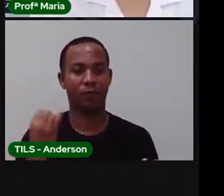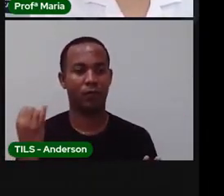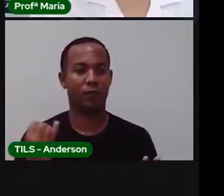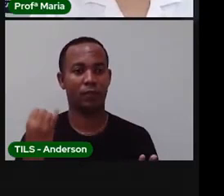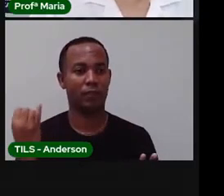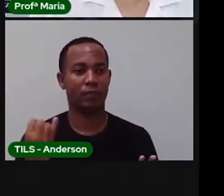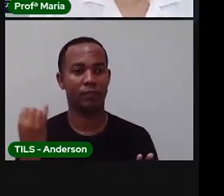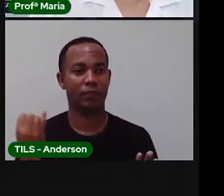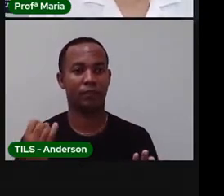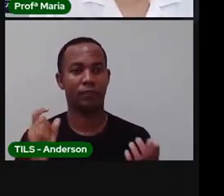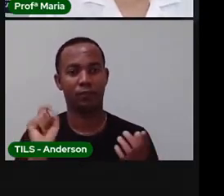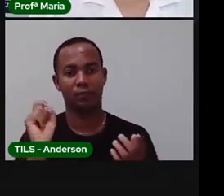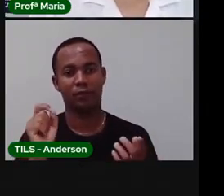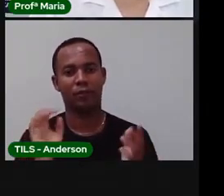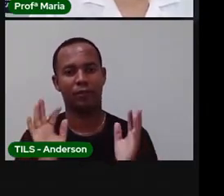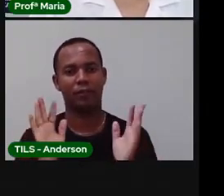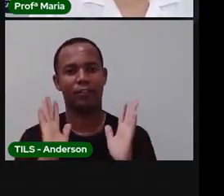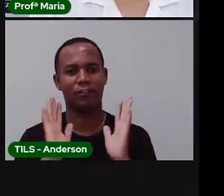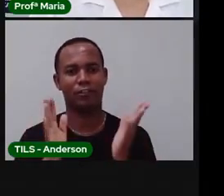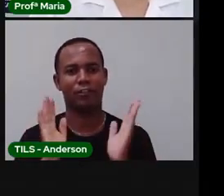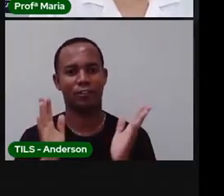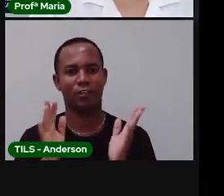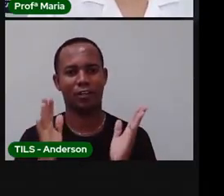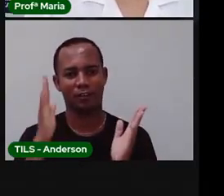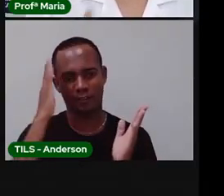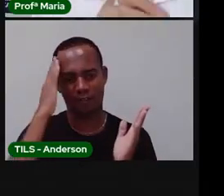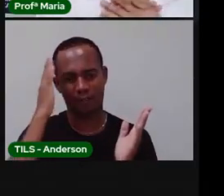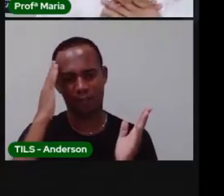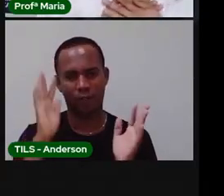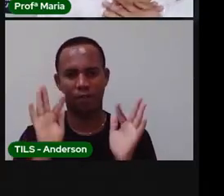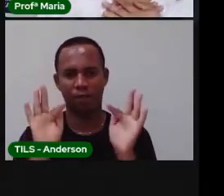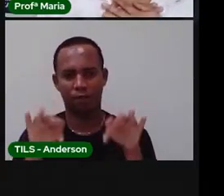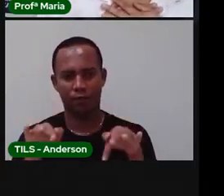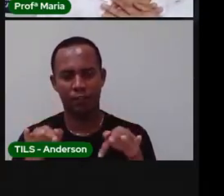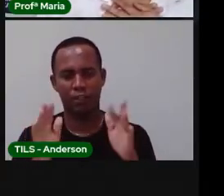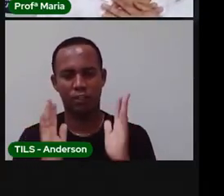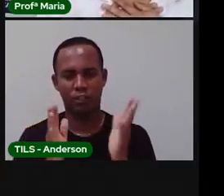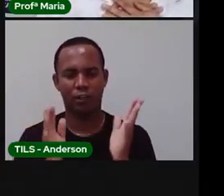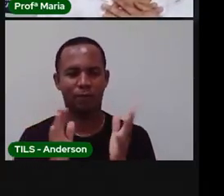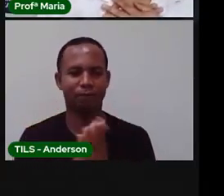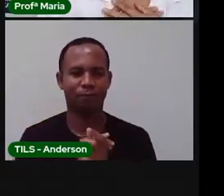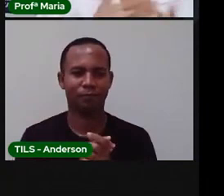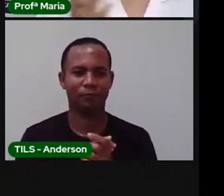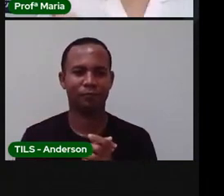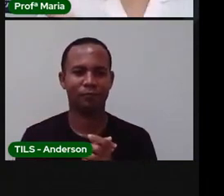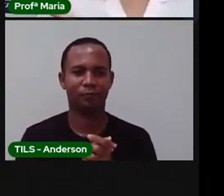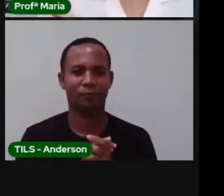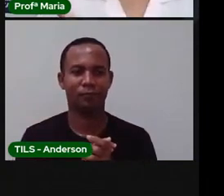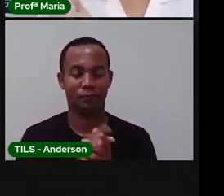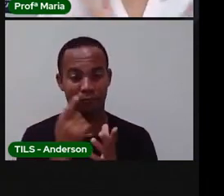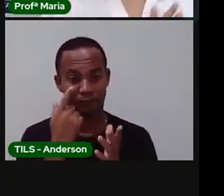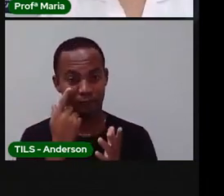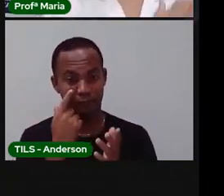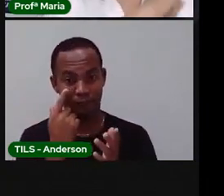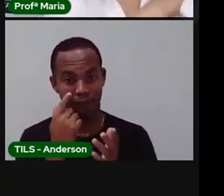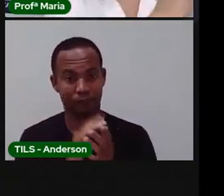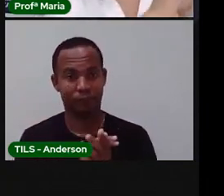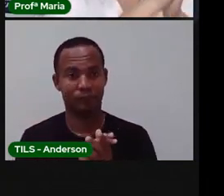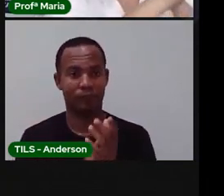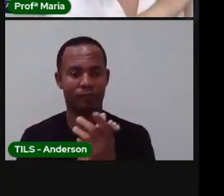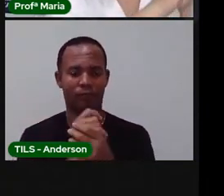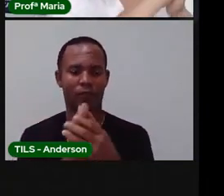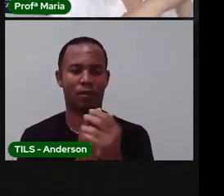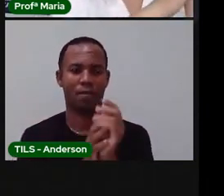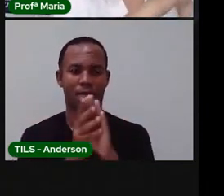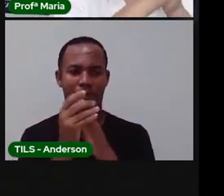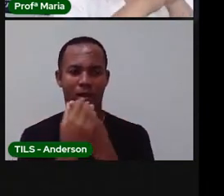importante. Chegamos no final desta aula. A Pró já tá triste. Vamos lá? Lava